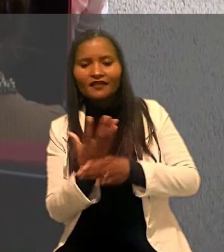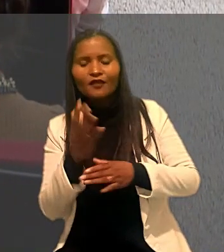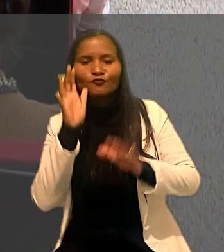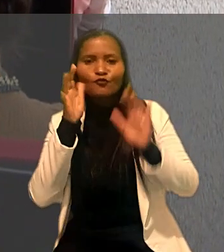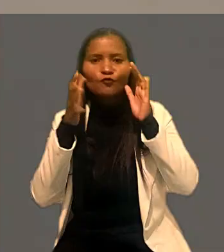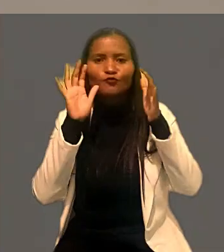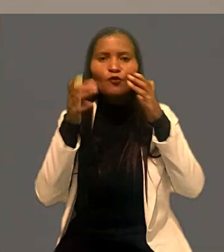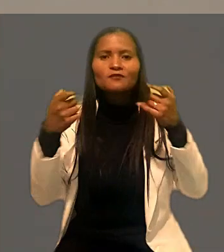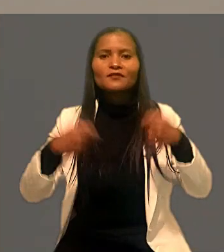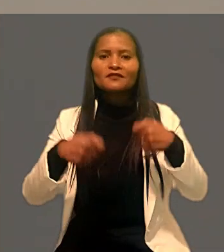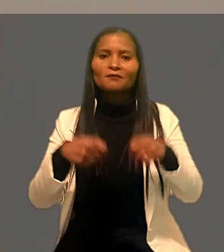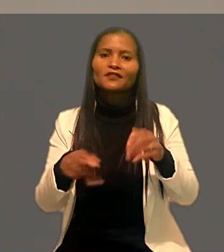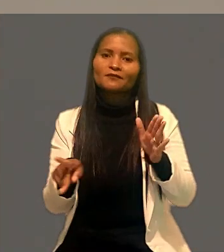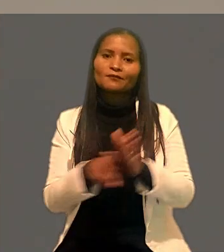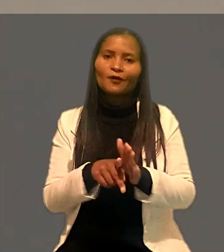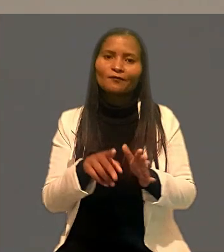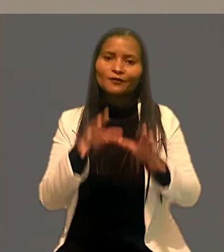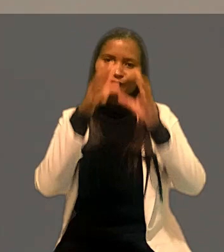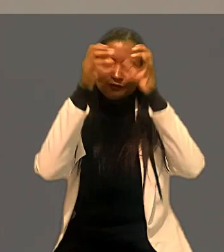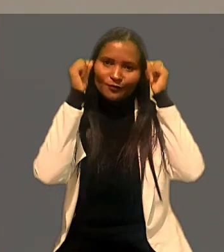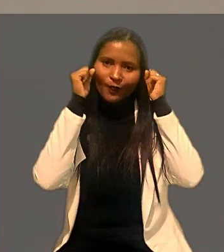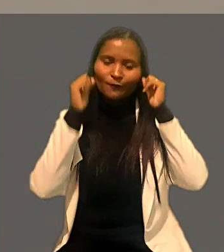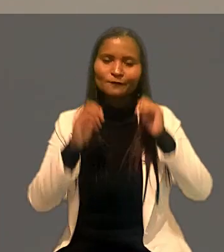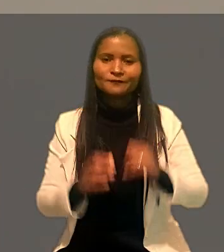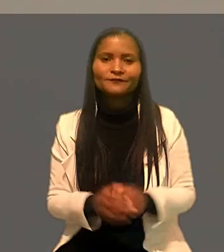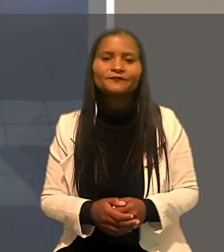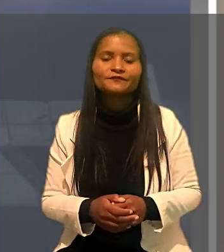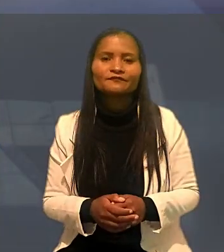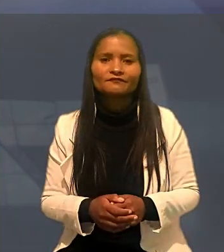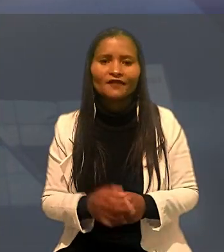de soluções para demandas específicas do tribunal.